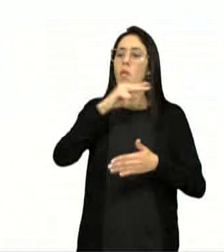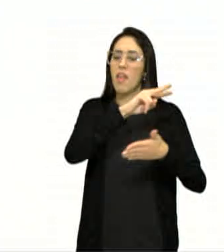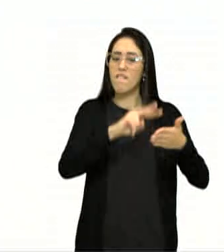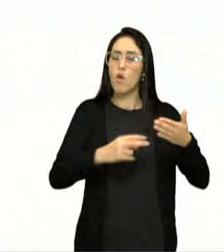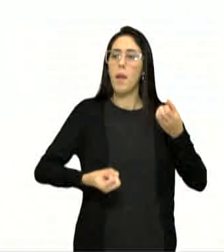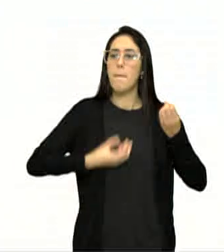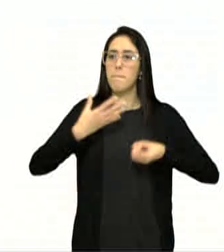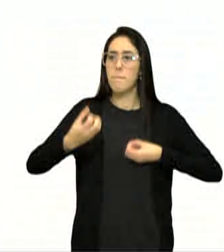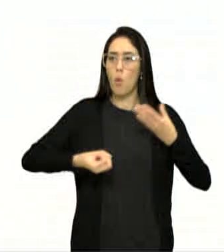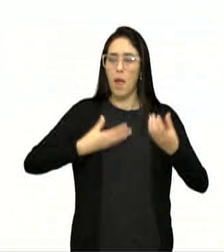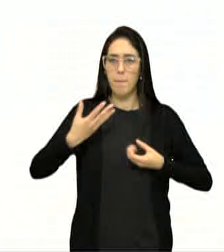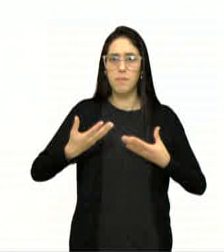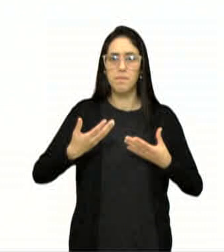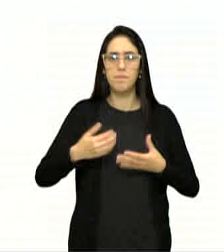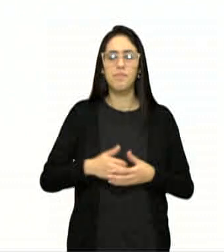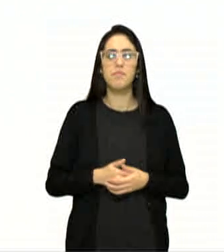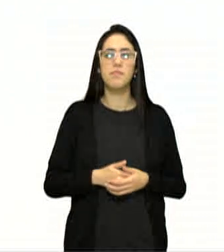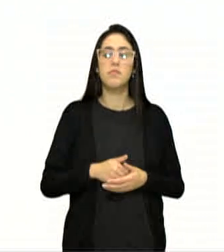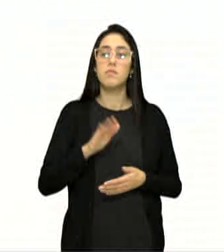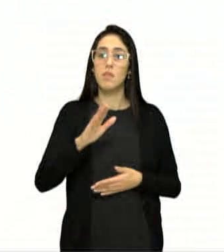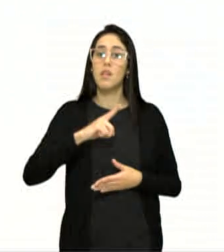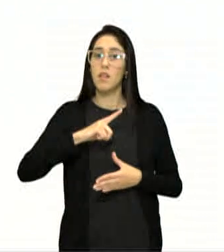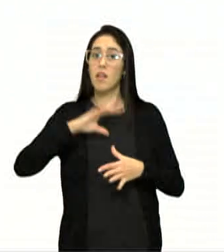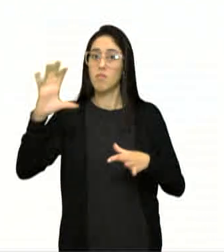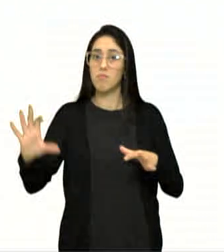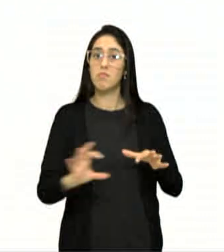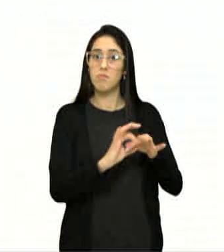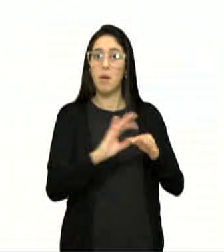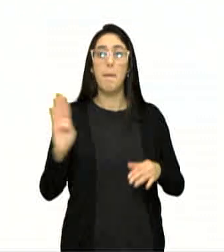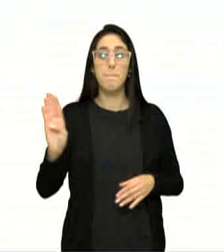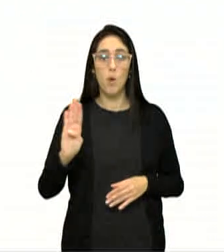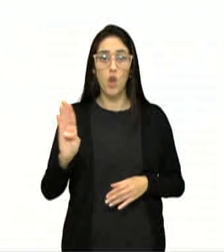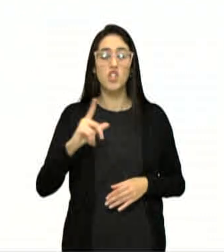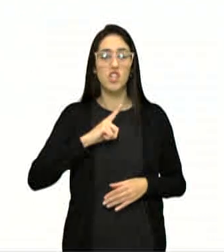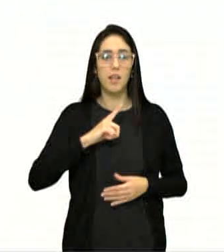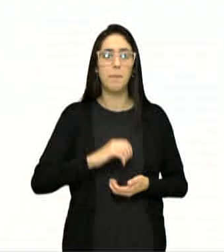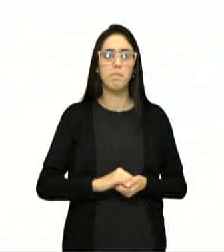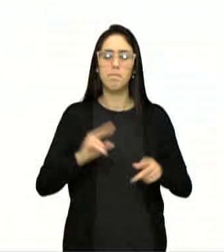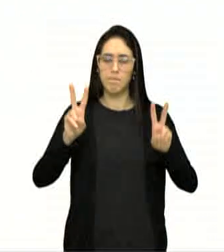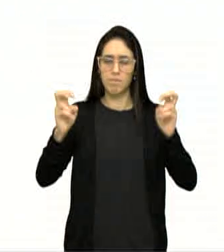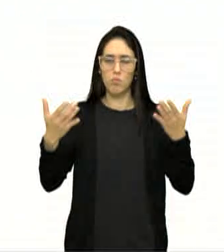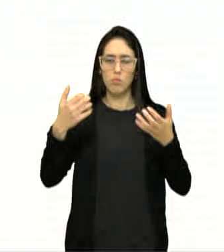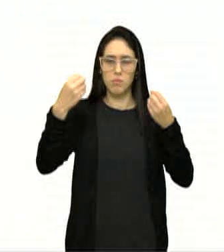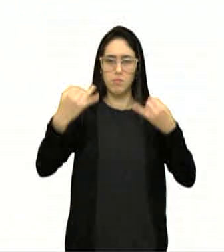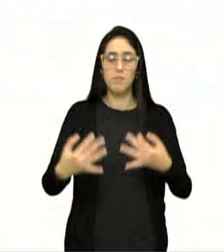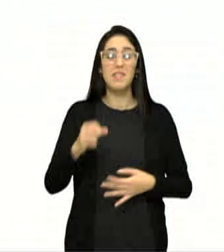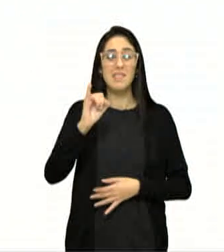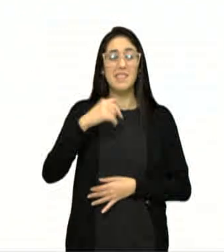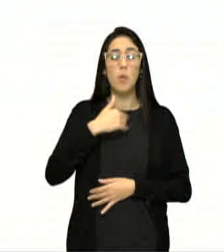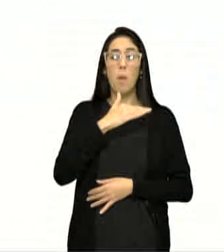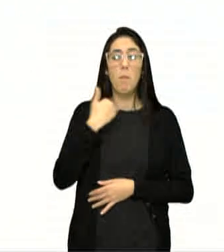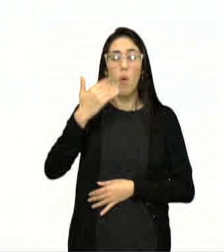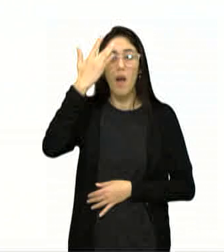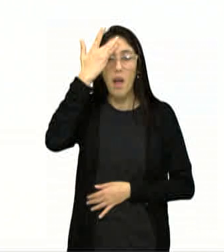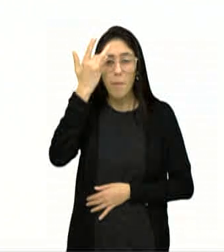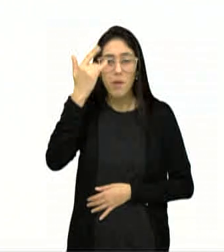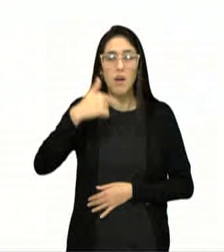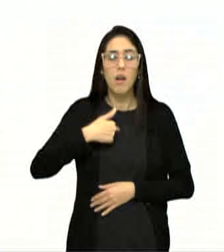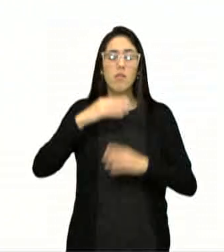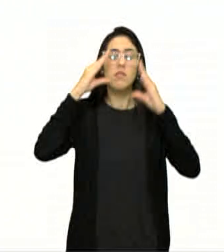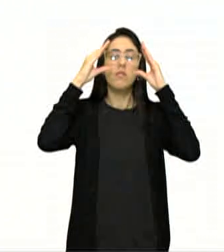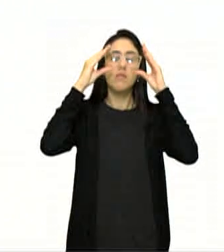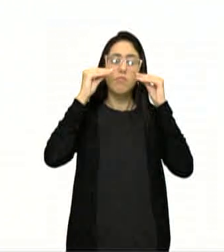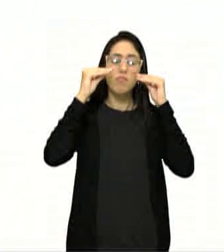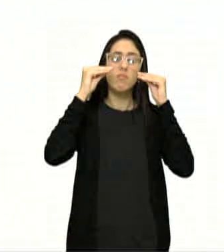você, ligado na biologia, relacionou alguns pontos. Vamos lá, o poema. Se eu morresse amanhã, viria ao menos fechar meus olhos minha triste